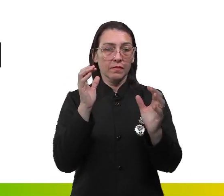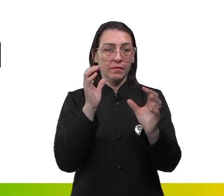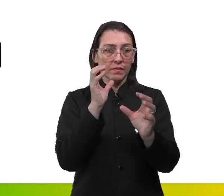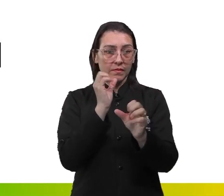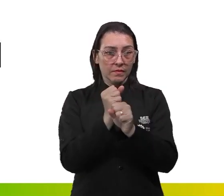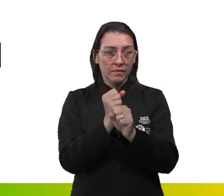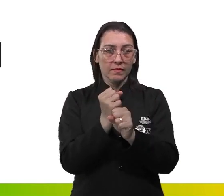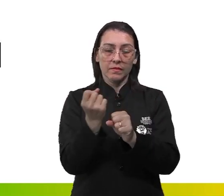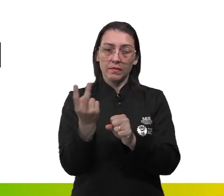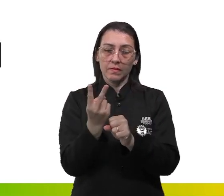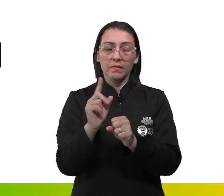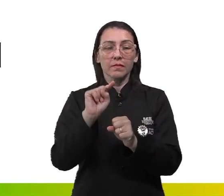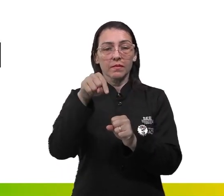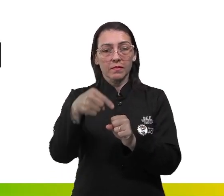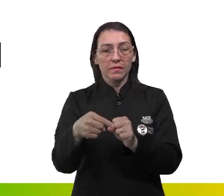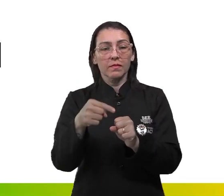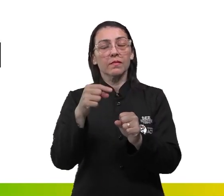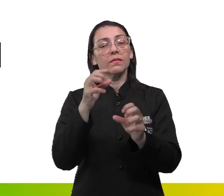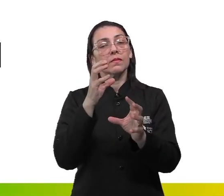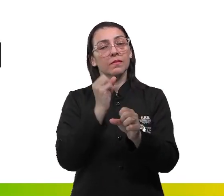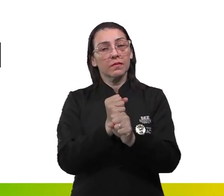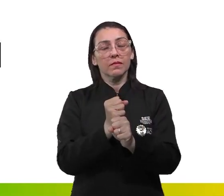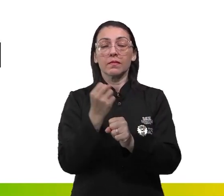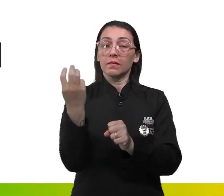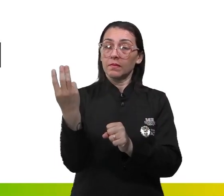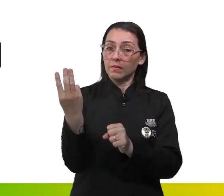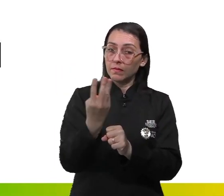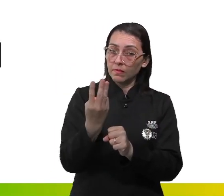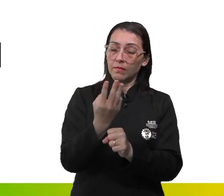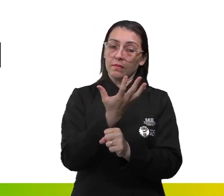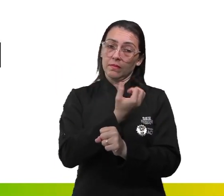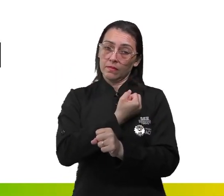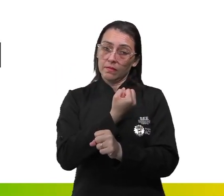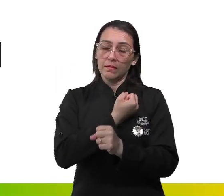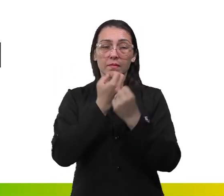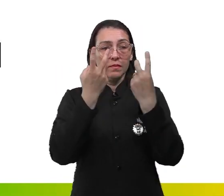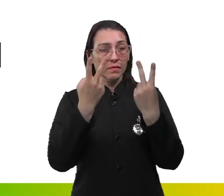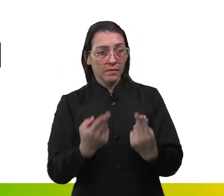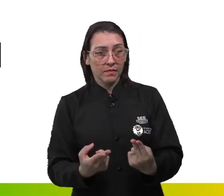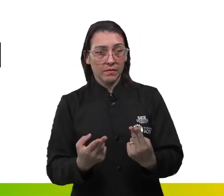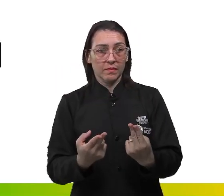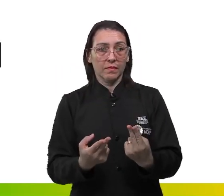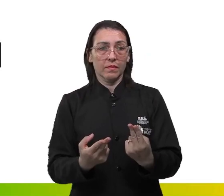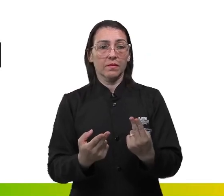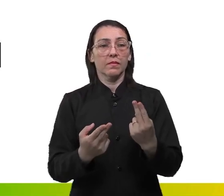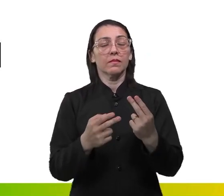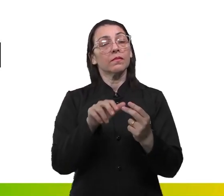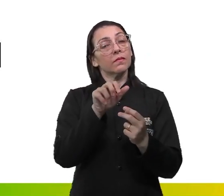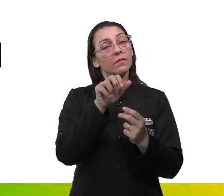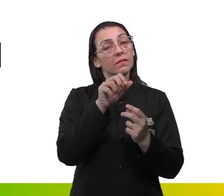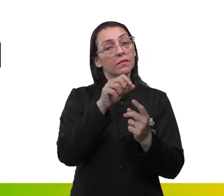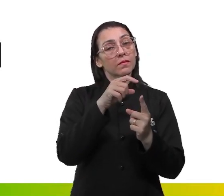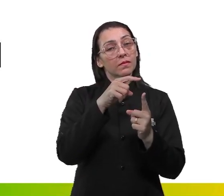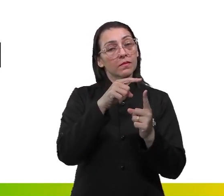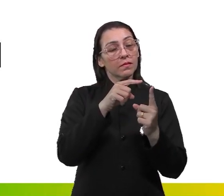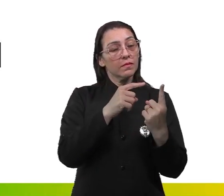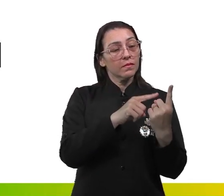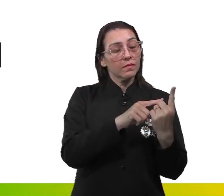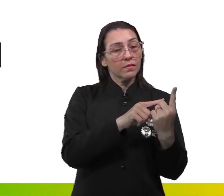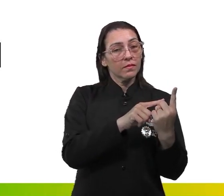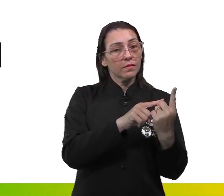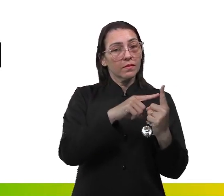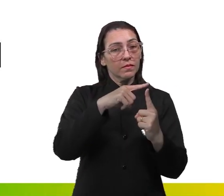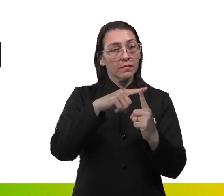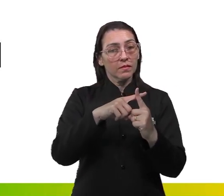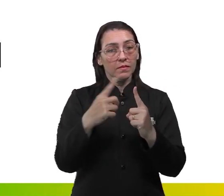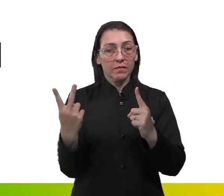dois e depois soma a um terceiro. Isso é a mesma coisa que você somar o primeiro aos outros dois.